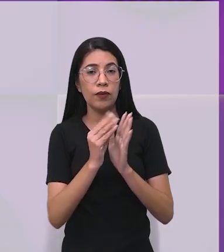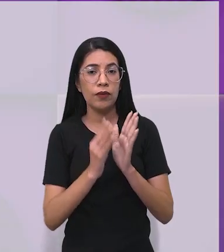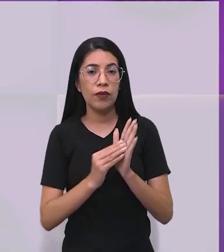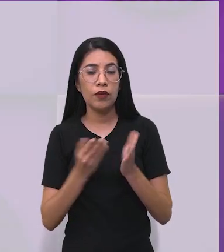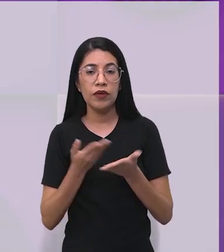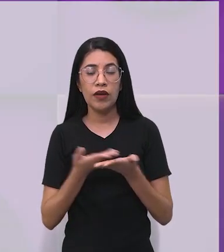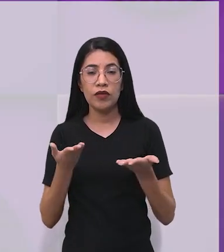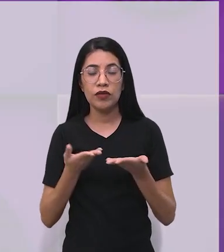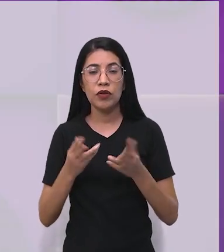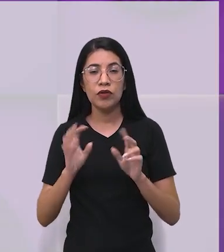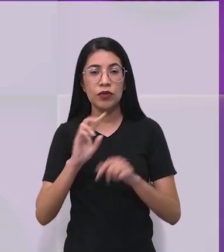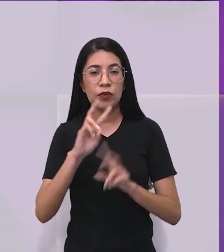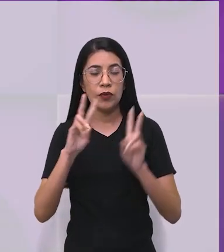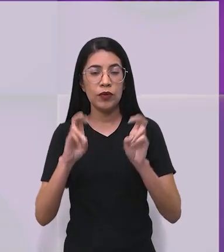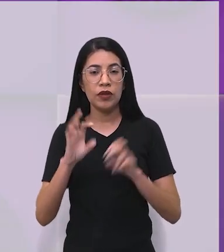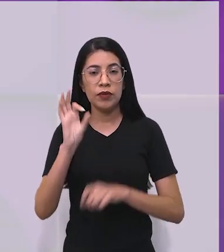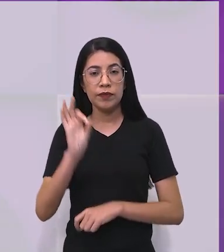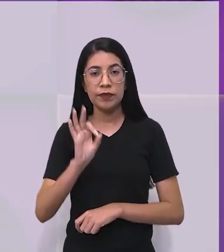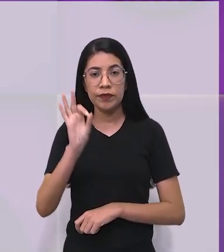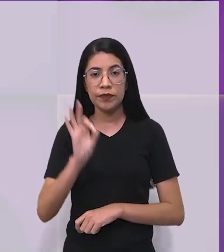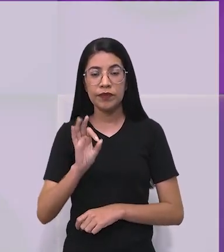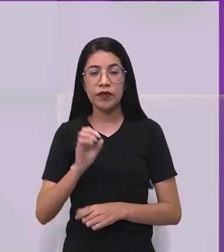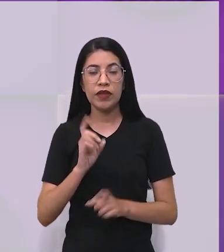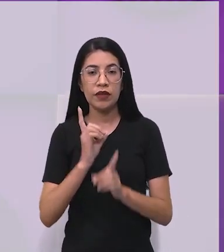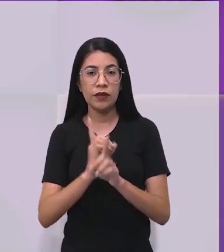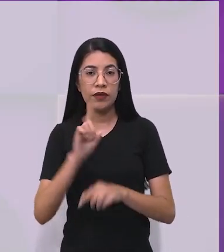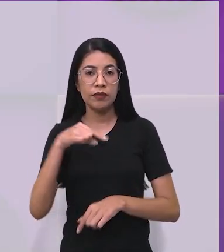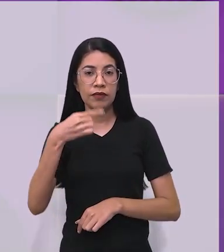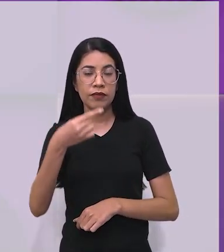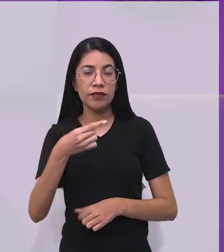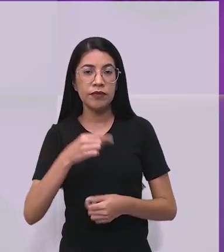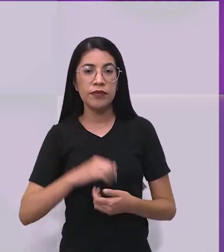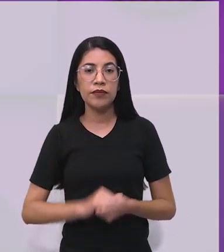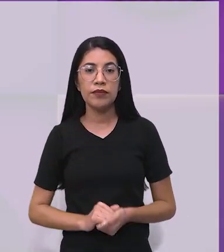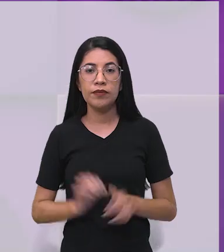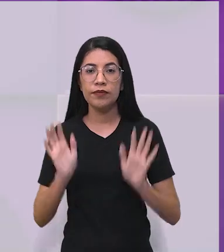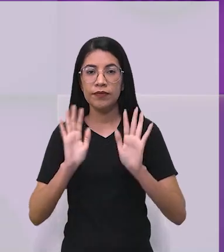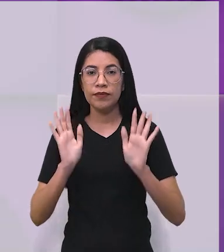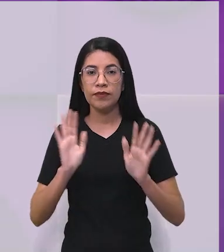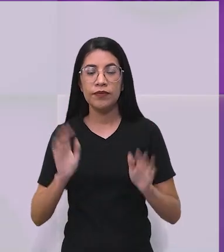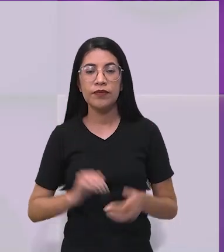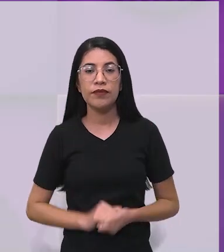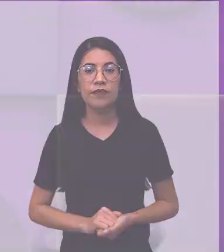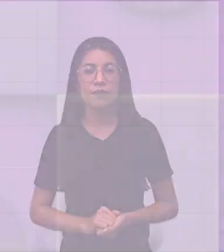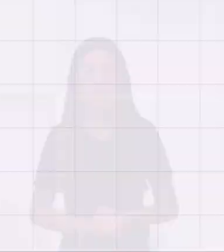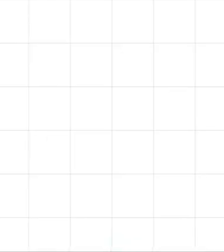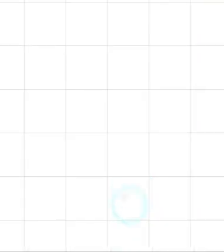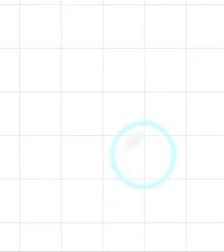conteúdo de porcentagem da nossa aula de hoje. A gente se encontra aqui numa próxima oportunidade. Até lá!